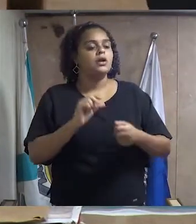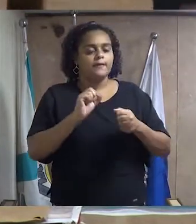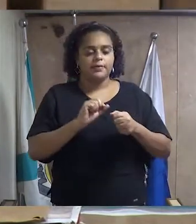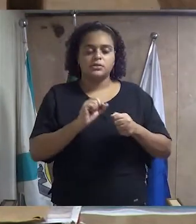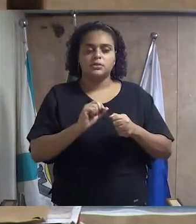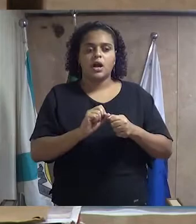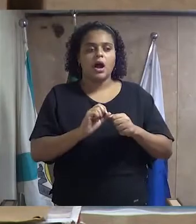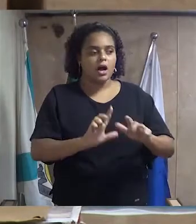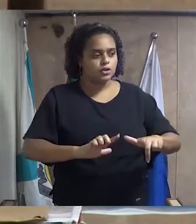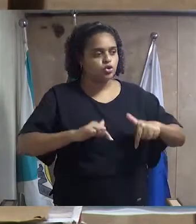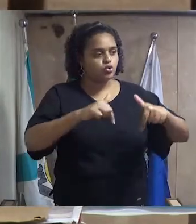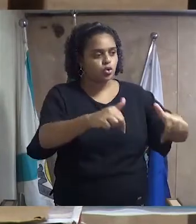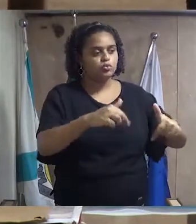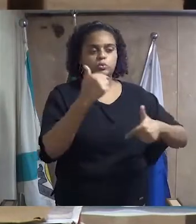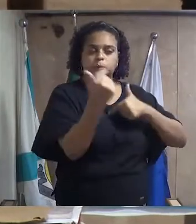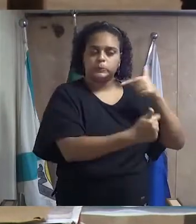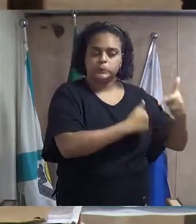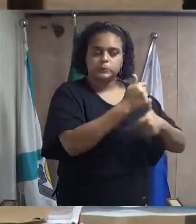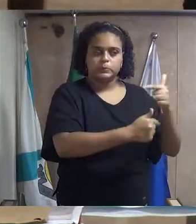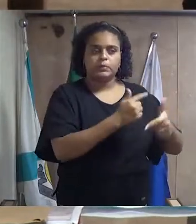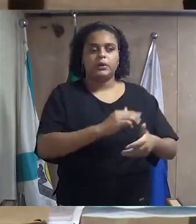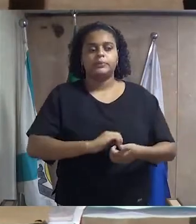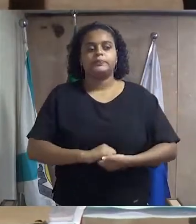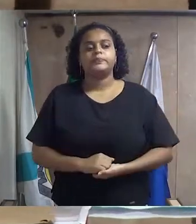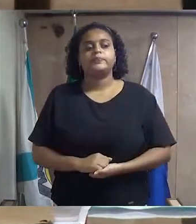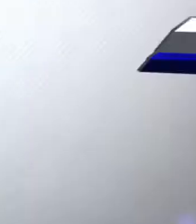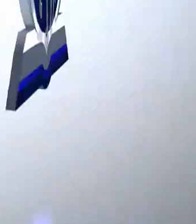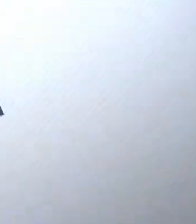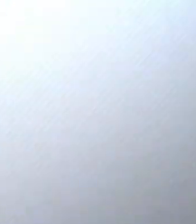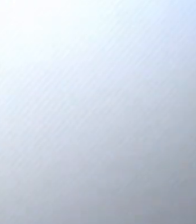realização desse serviço.